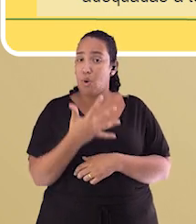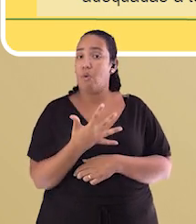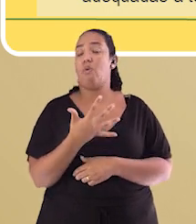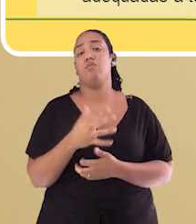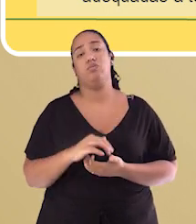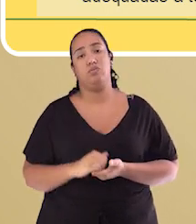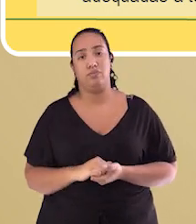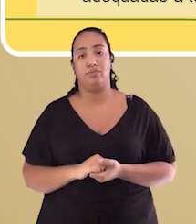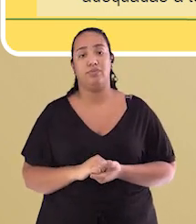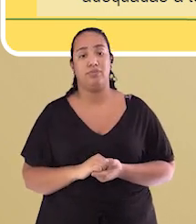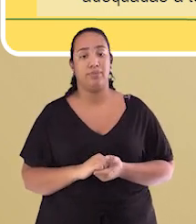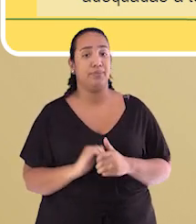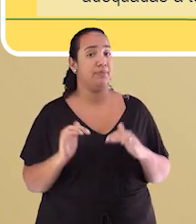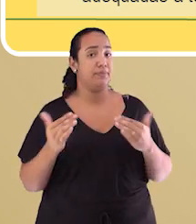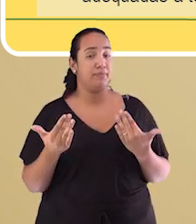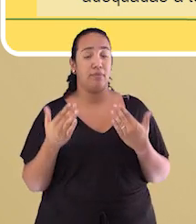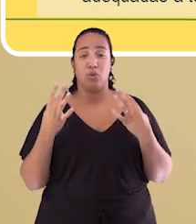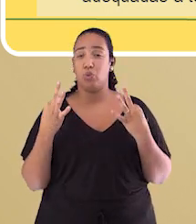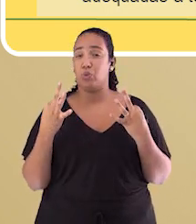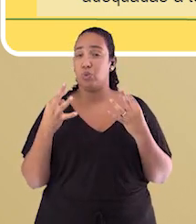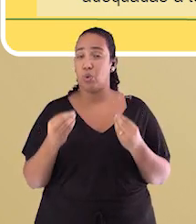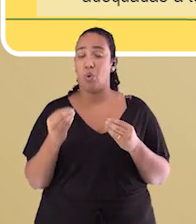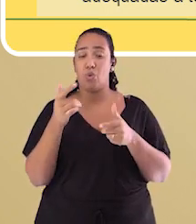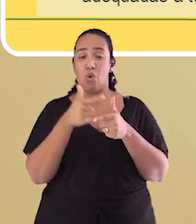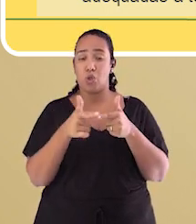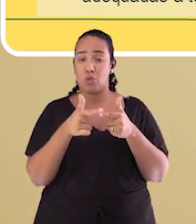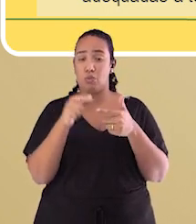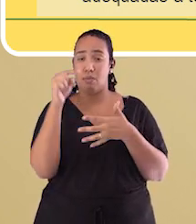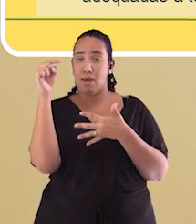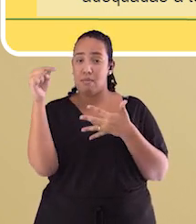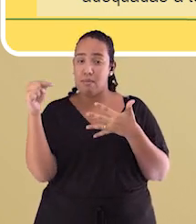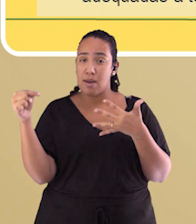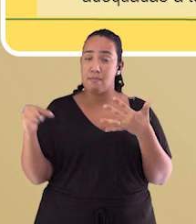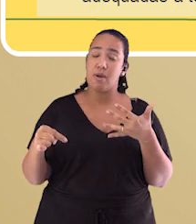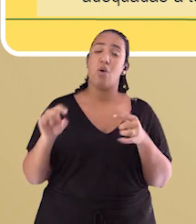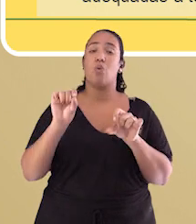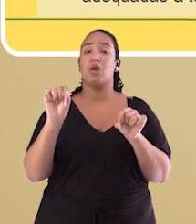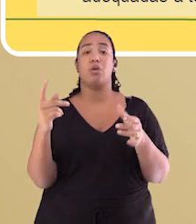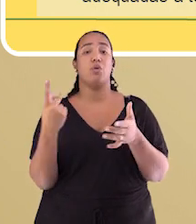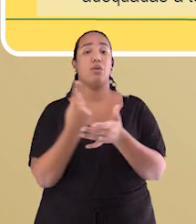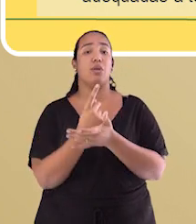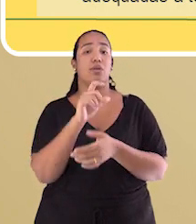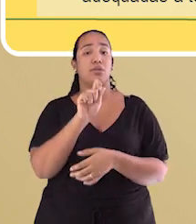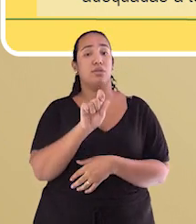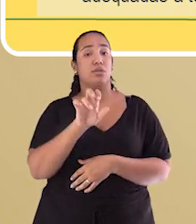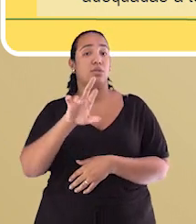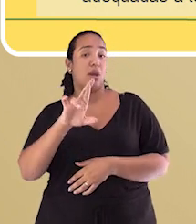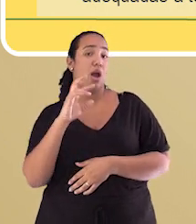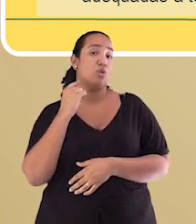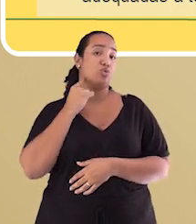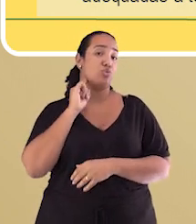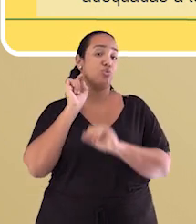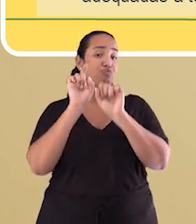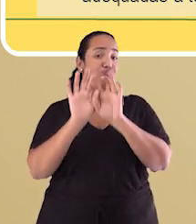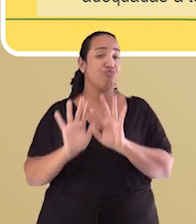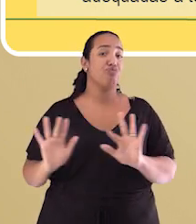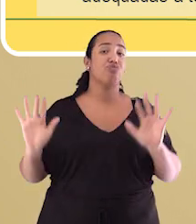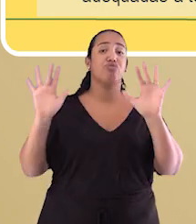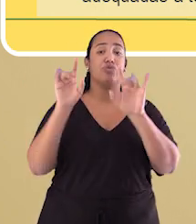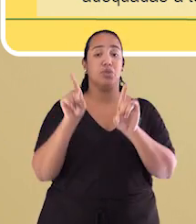entre outros. E todos esses problemas também geram poluição no ar, nas águas e no